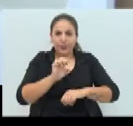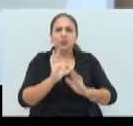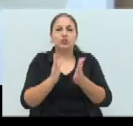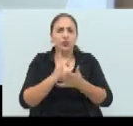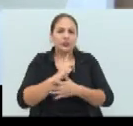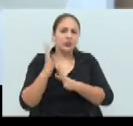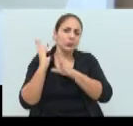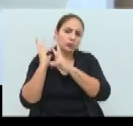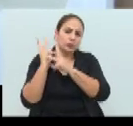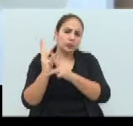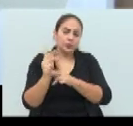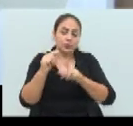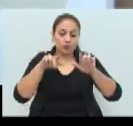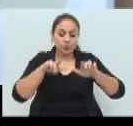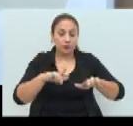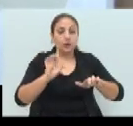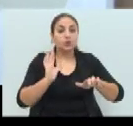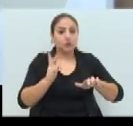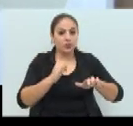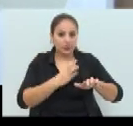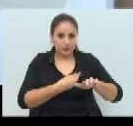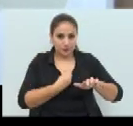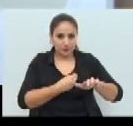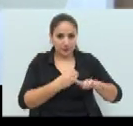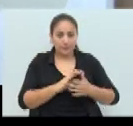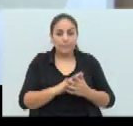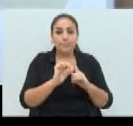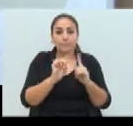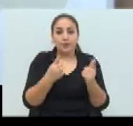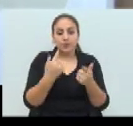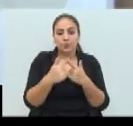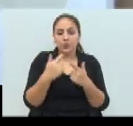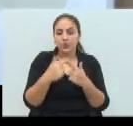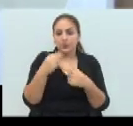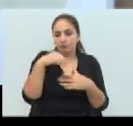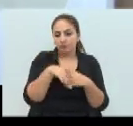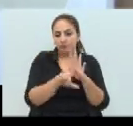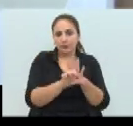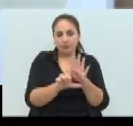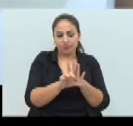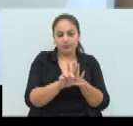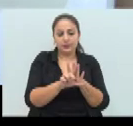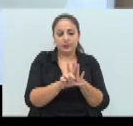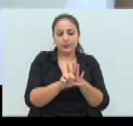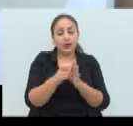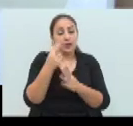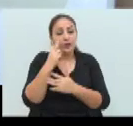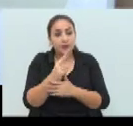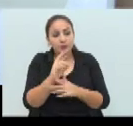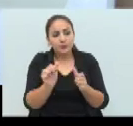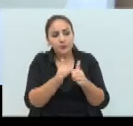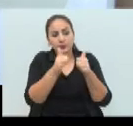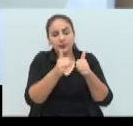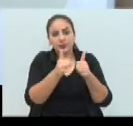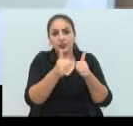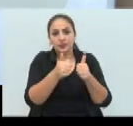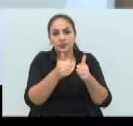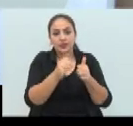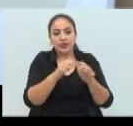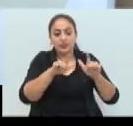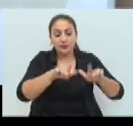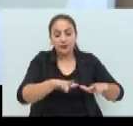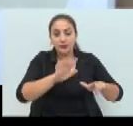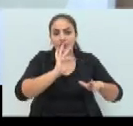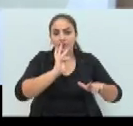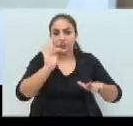uso histórica no local, está em plena vigência, mas que em virtude de uma questão legal, de aprimoração de legislação pelos